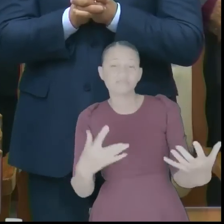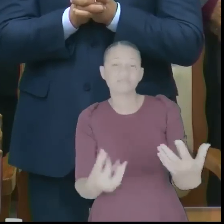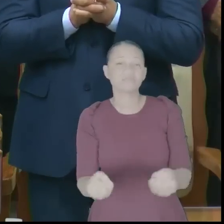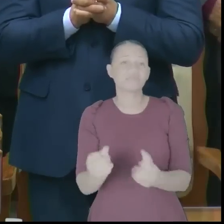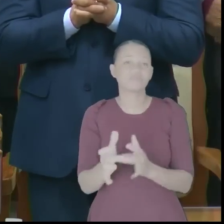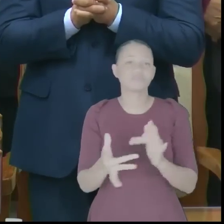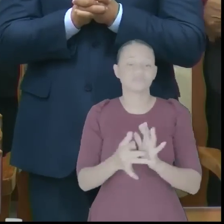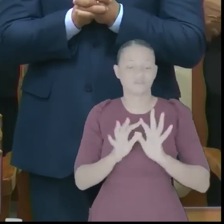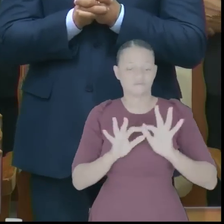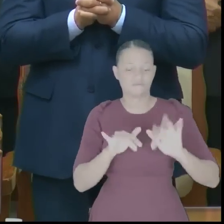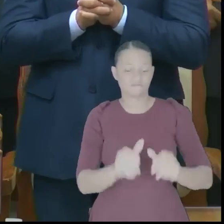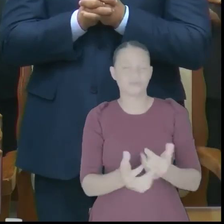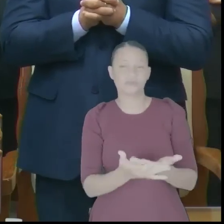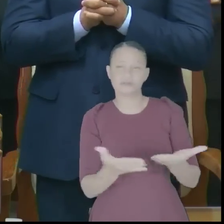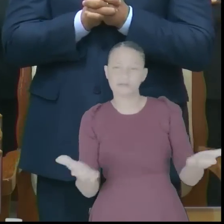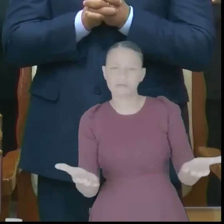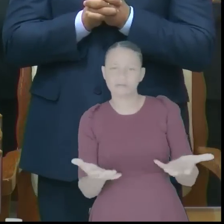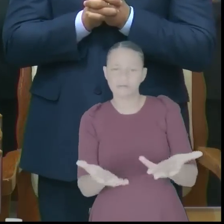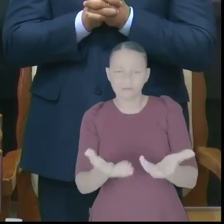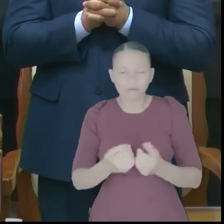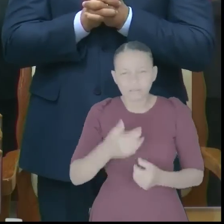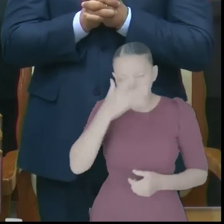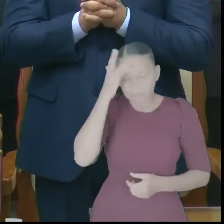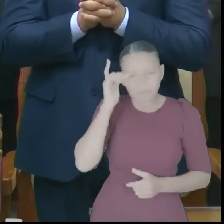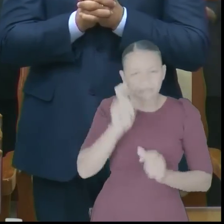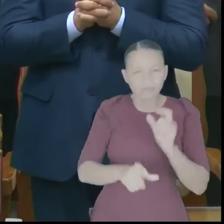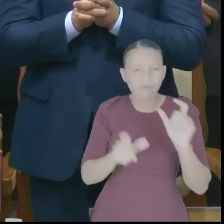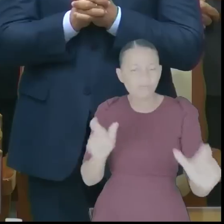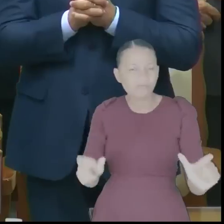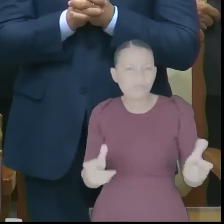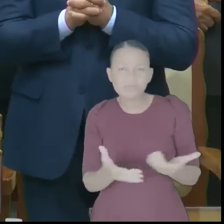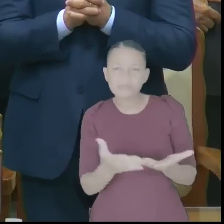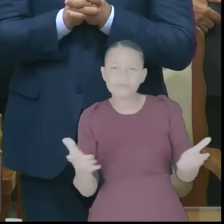vou encerrar o convite. Mais alguém para Jesus esta noite?